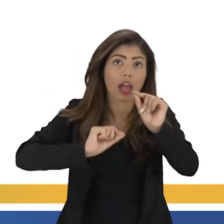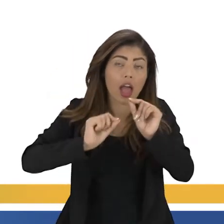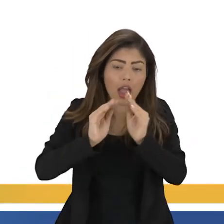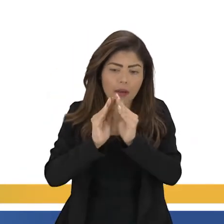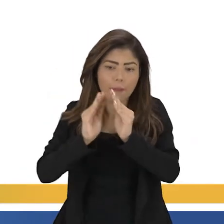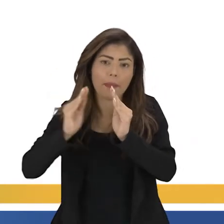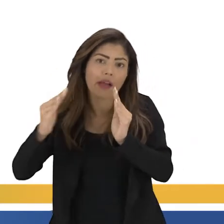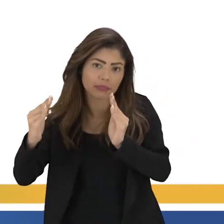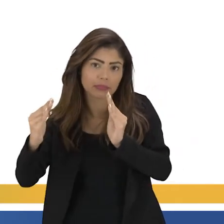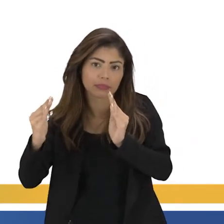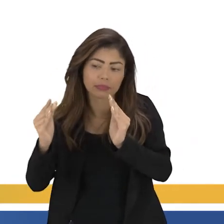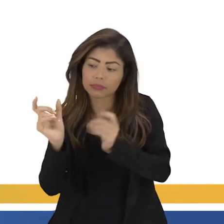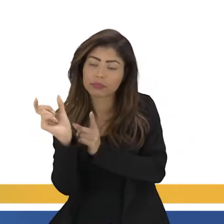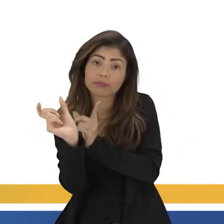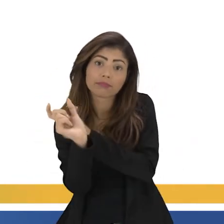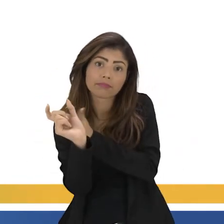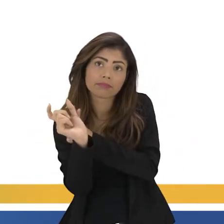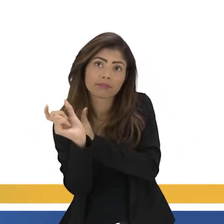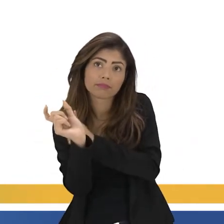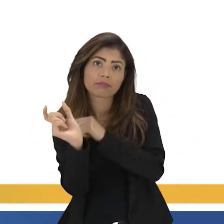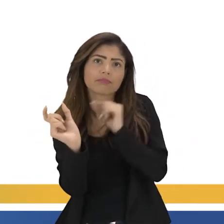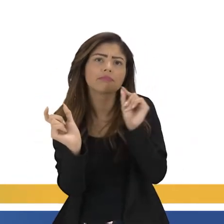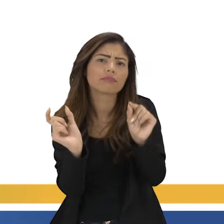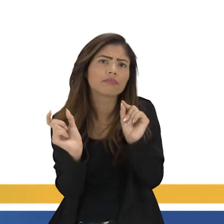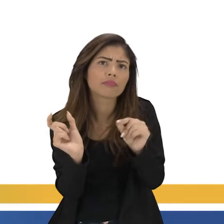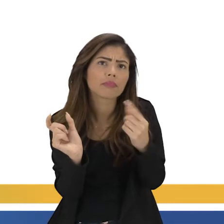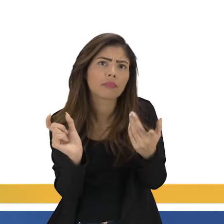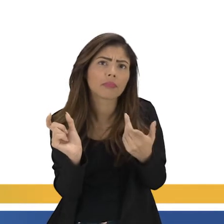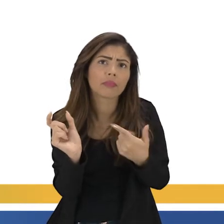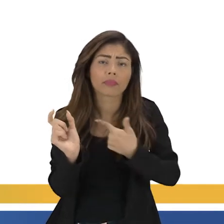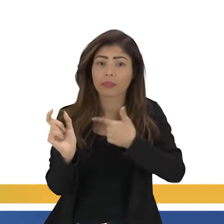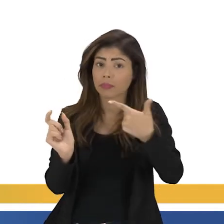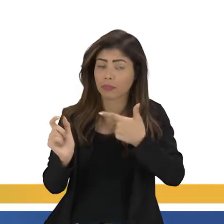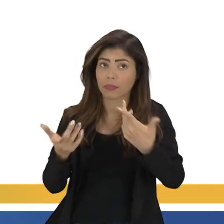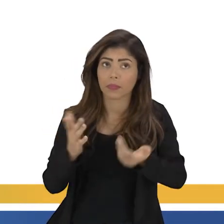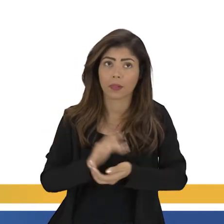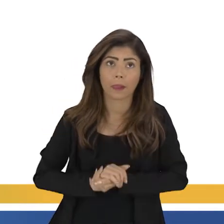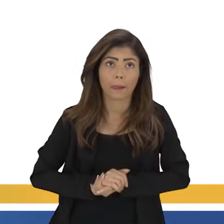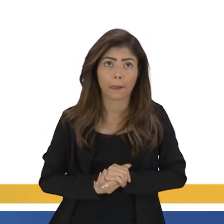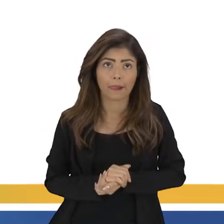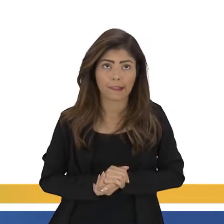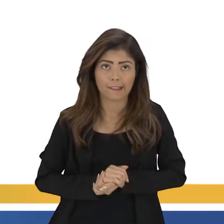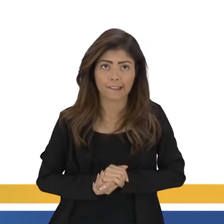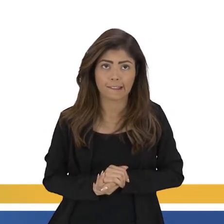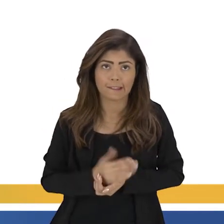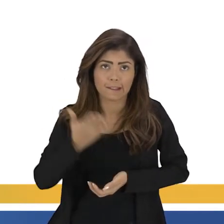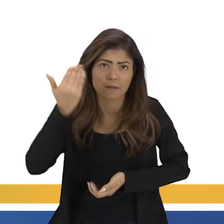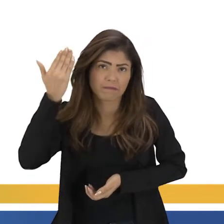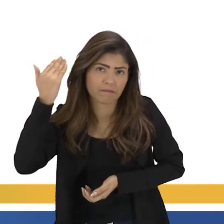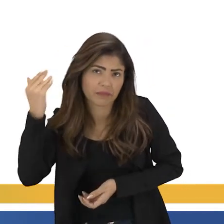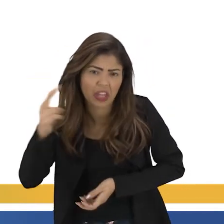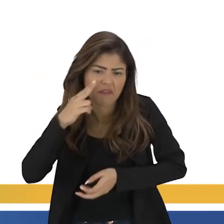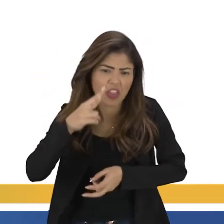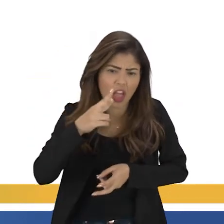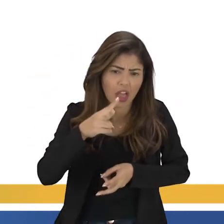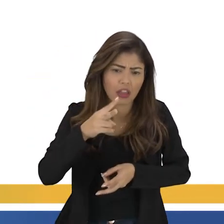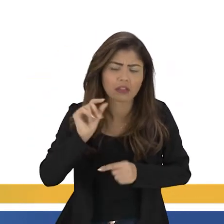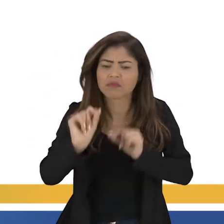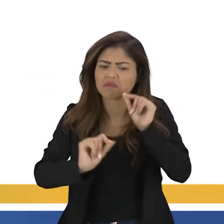espacio, de lo que parece. 2. Hace años que no veía una mujer